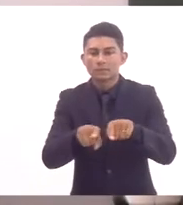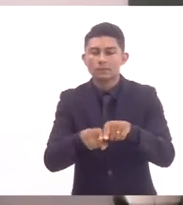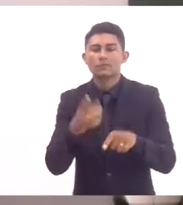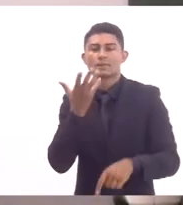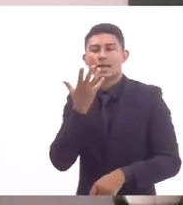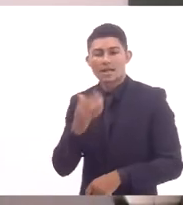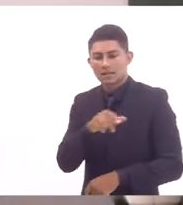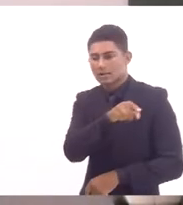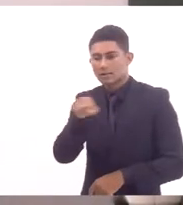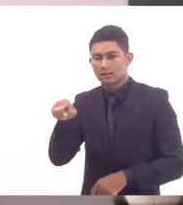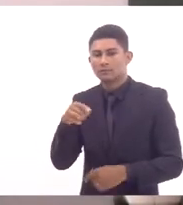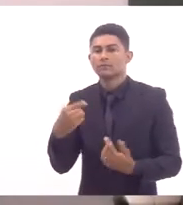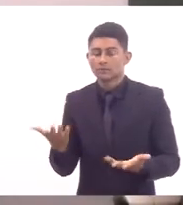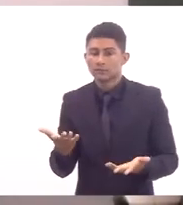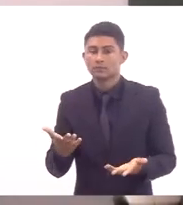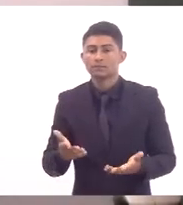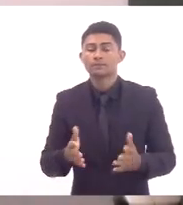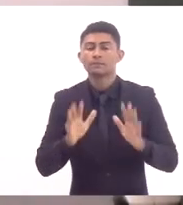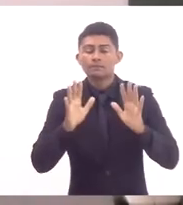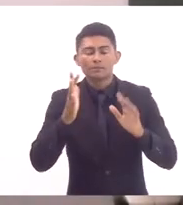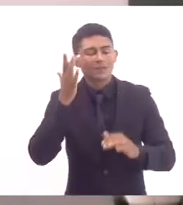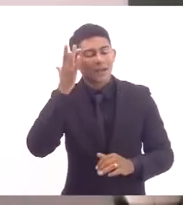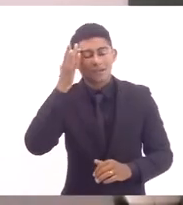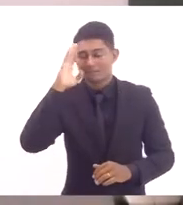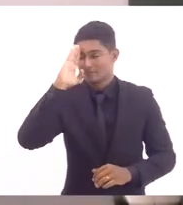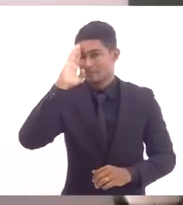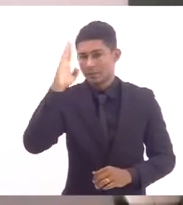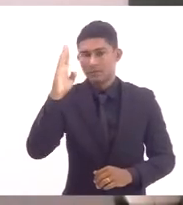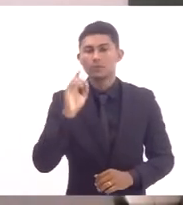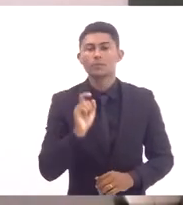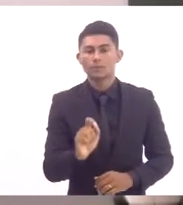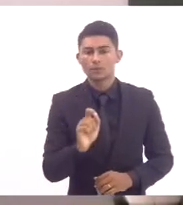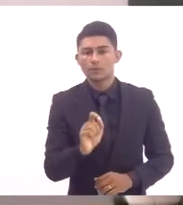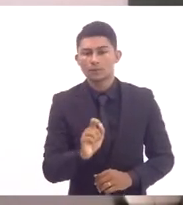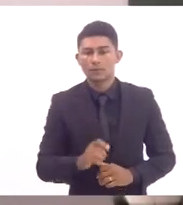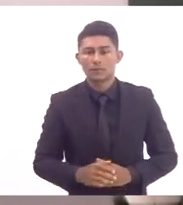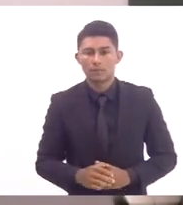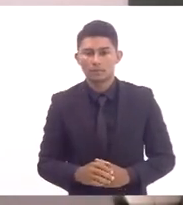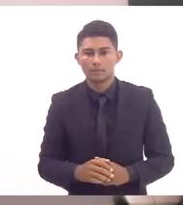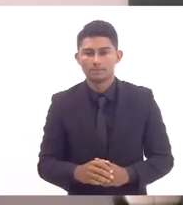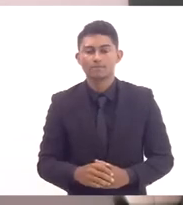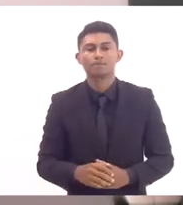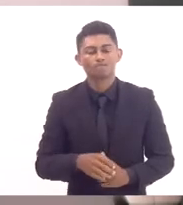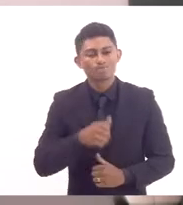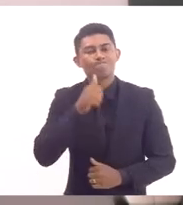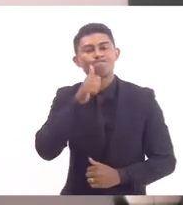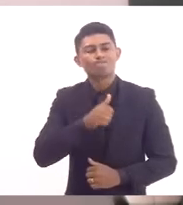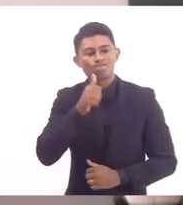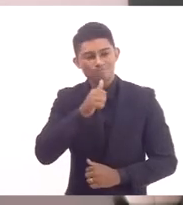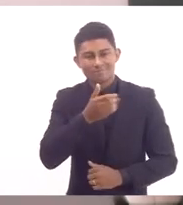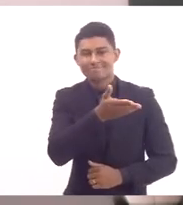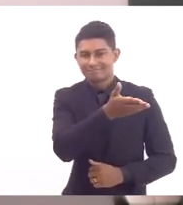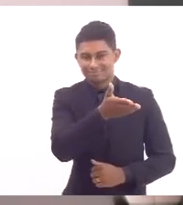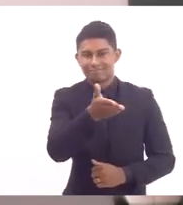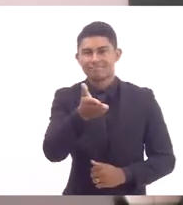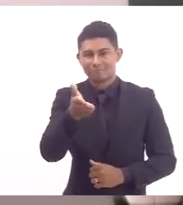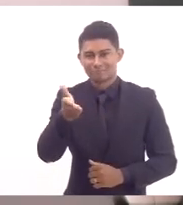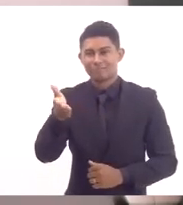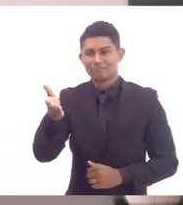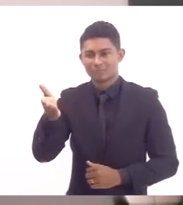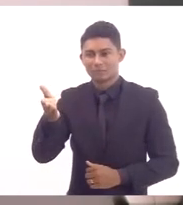acho para a população em geral mas especialmente aqueles que tem aquelas que tem